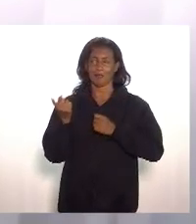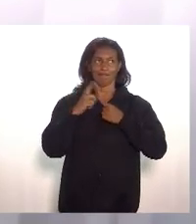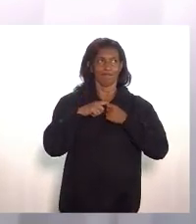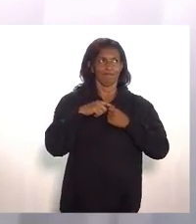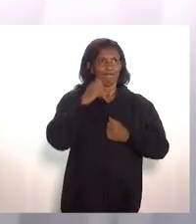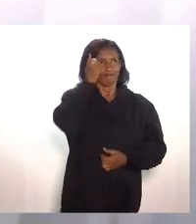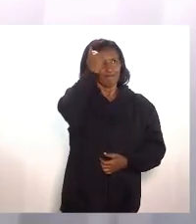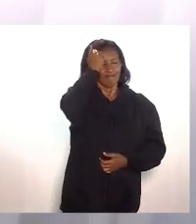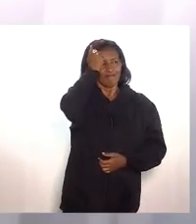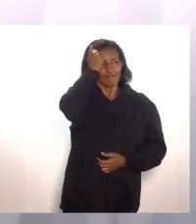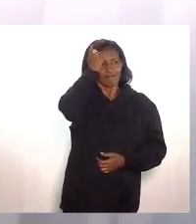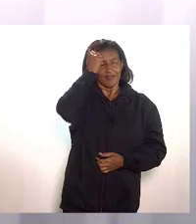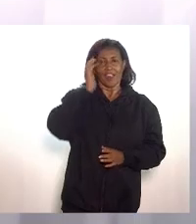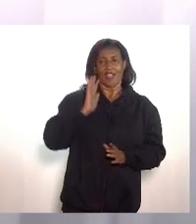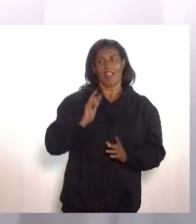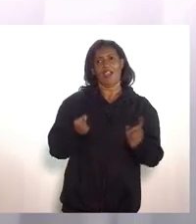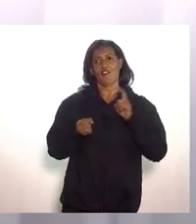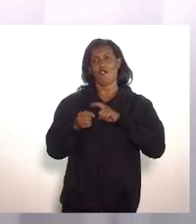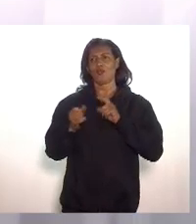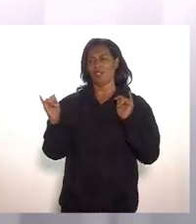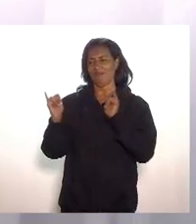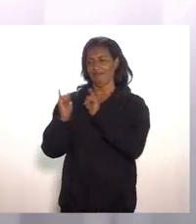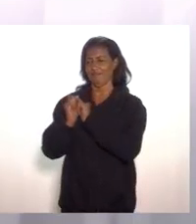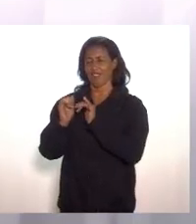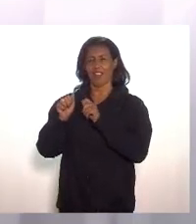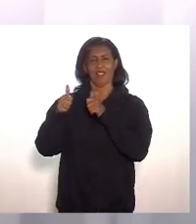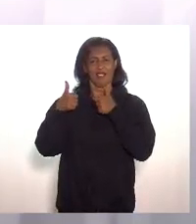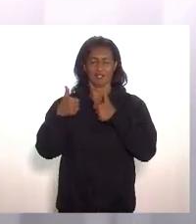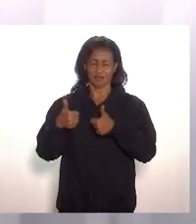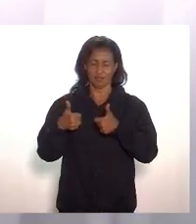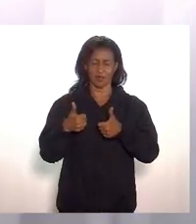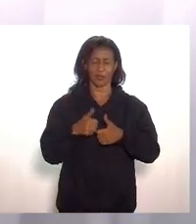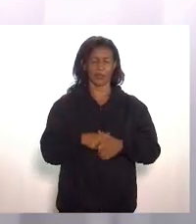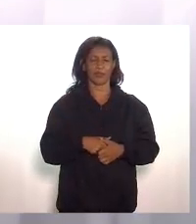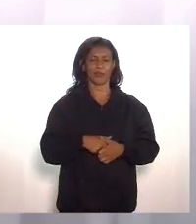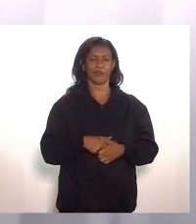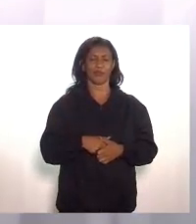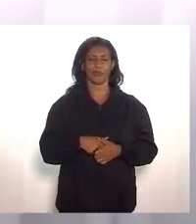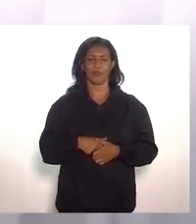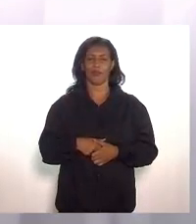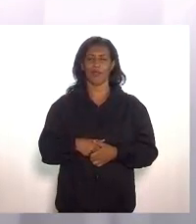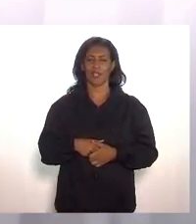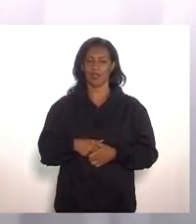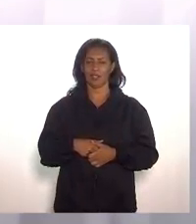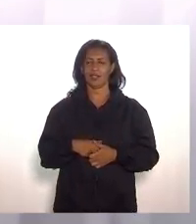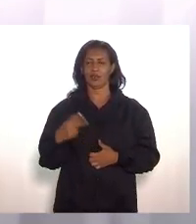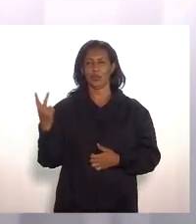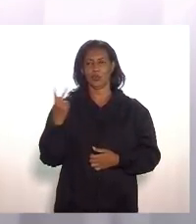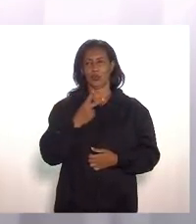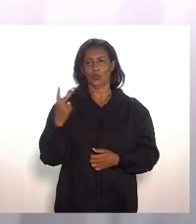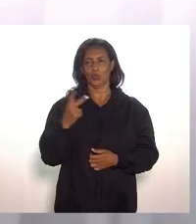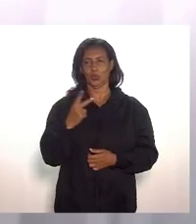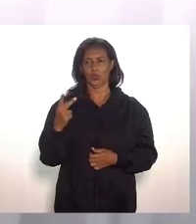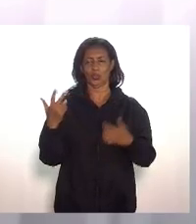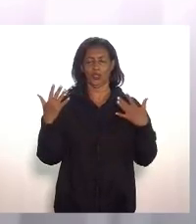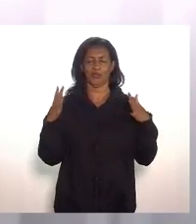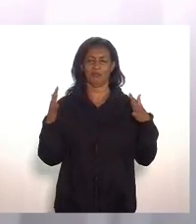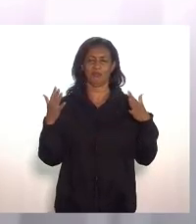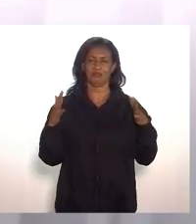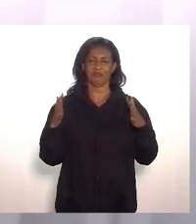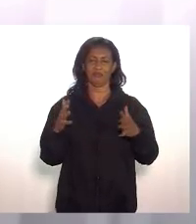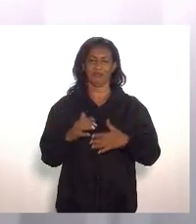erros e esse retratar, o que vocês dois estão fazendo aí. Belíssima atitude de ambos, fico muito feliz.